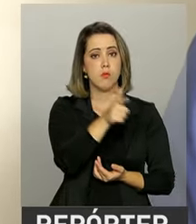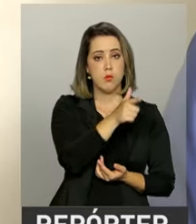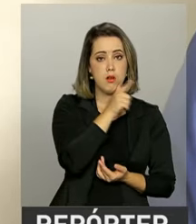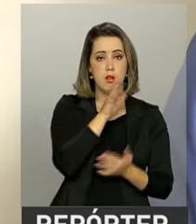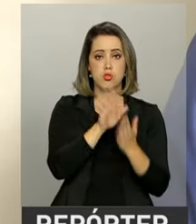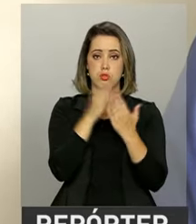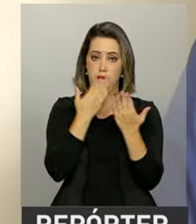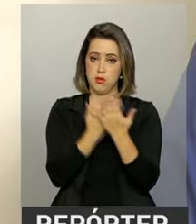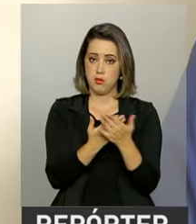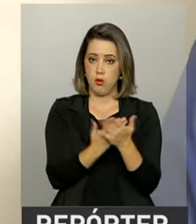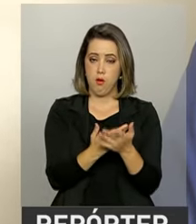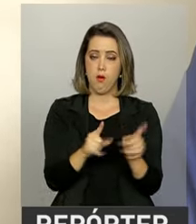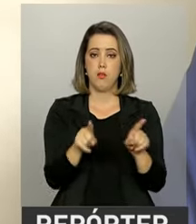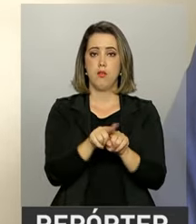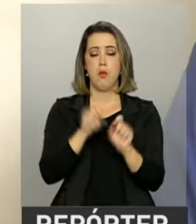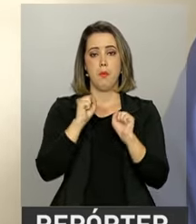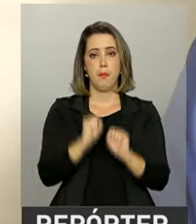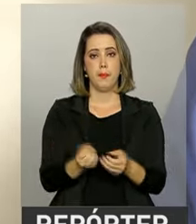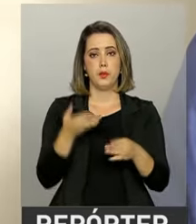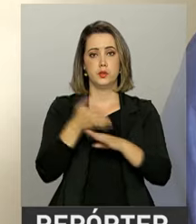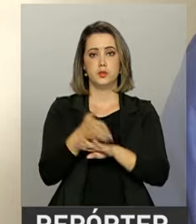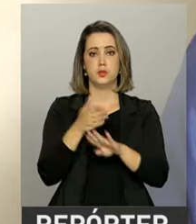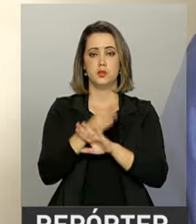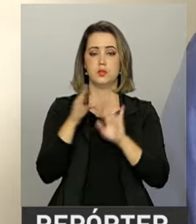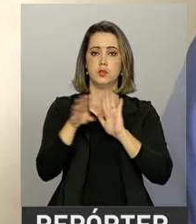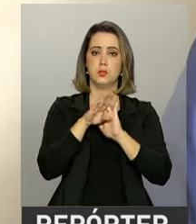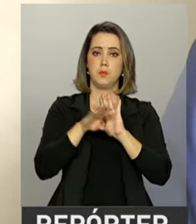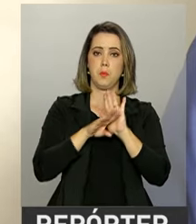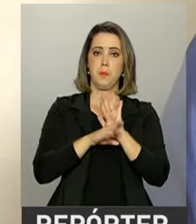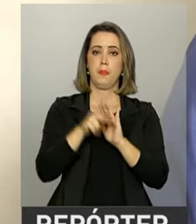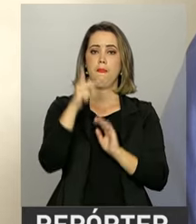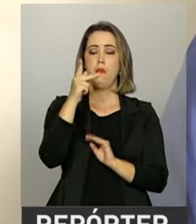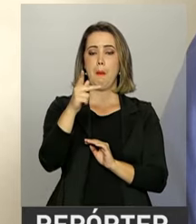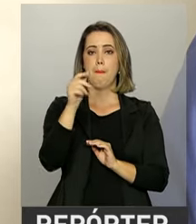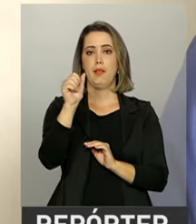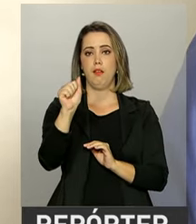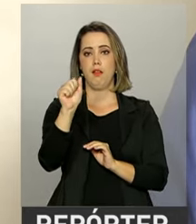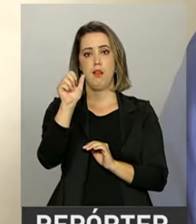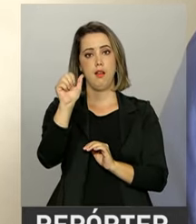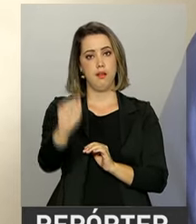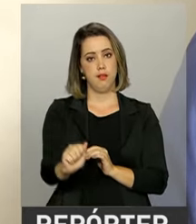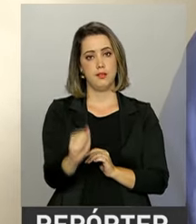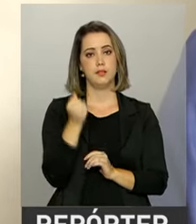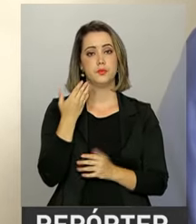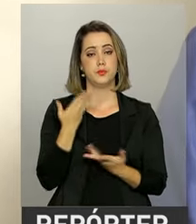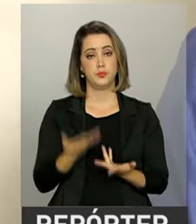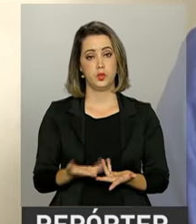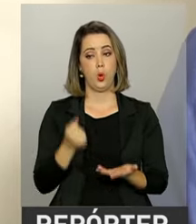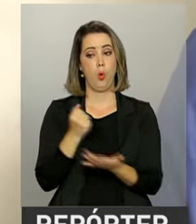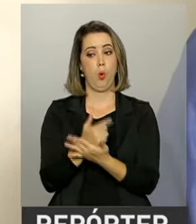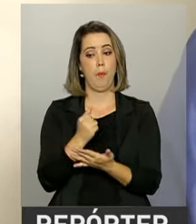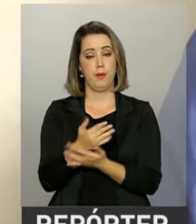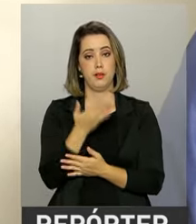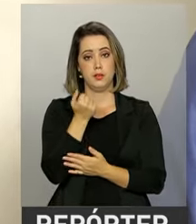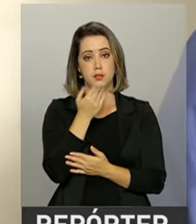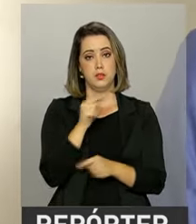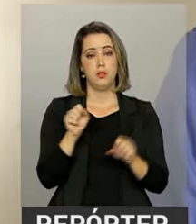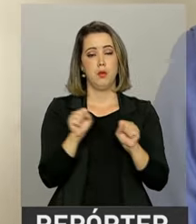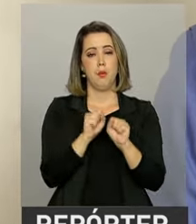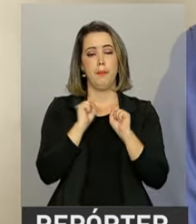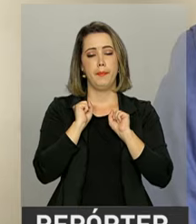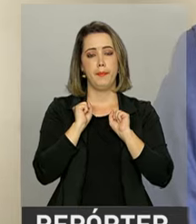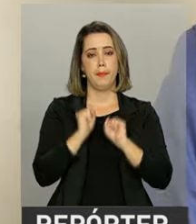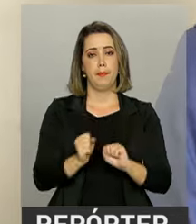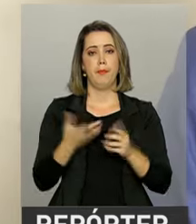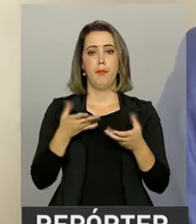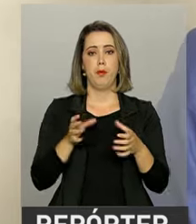município, ele vai poder acessar um programa que nós chamamos que é o PAA, que é um programa de aquisição de alimentos, ele vai poder estar afiliado a